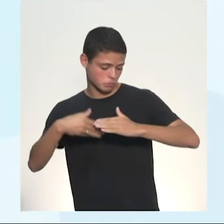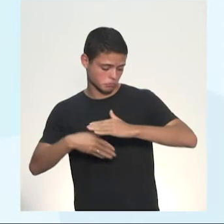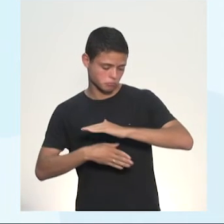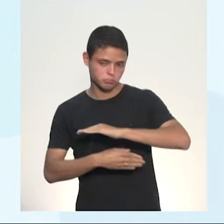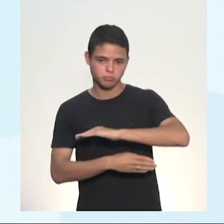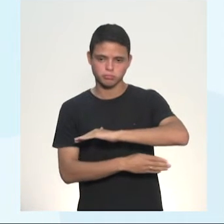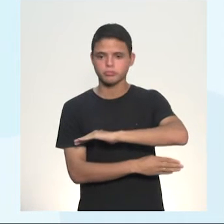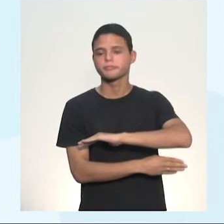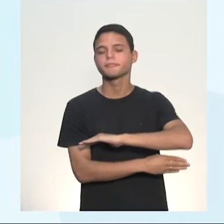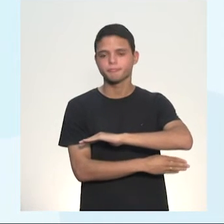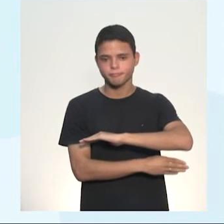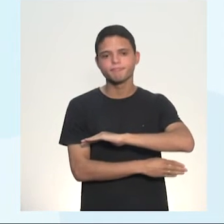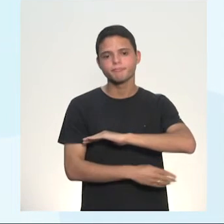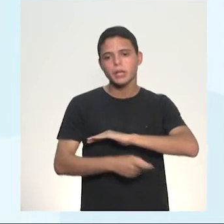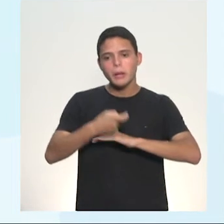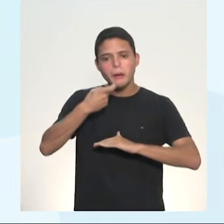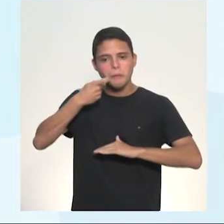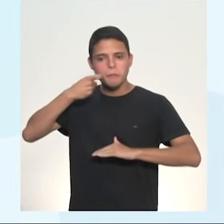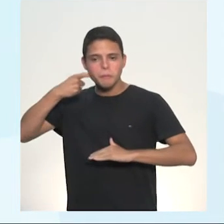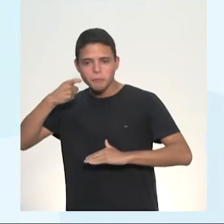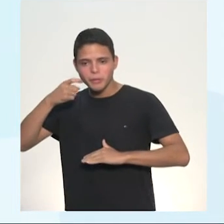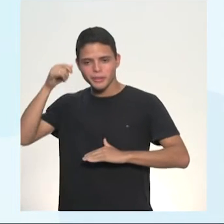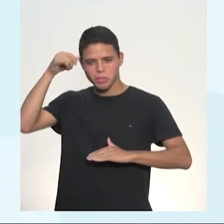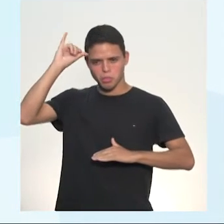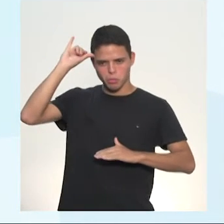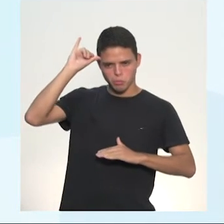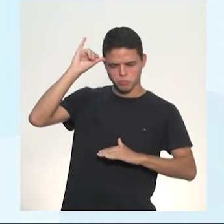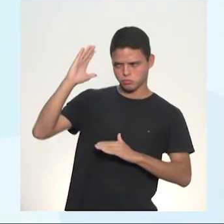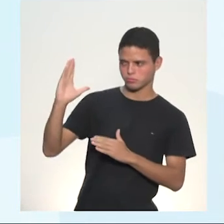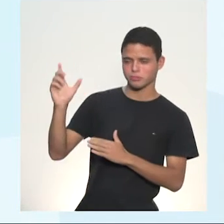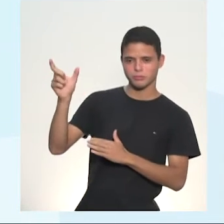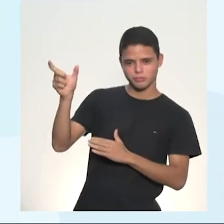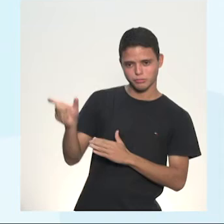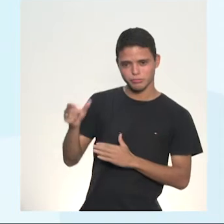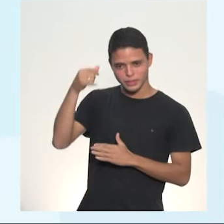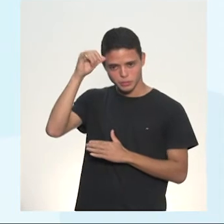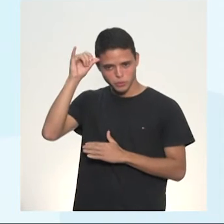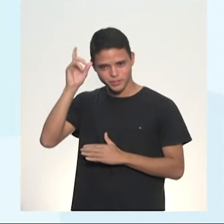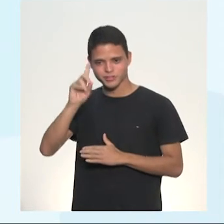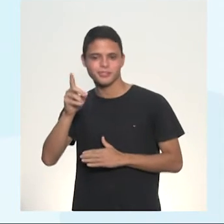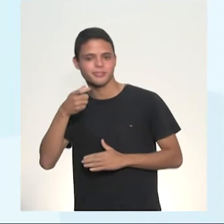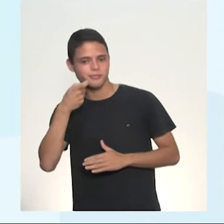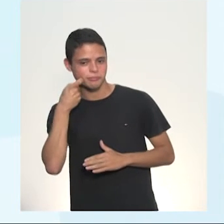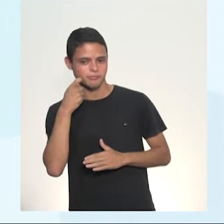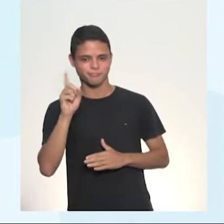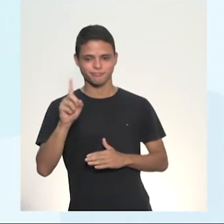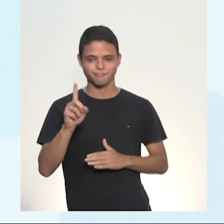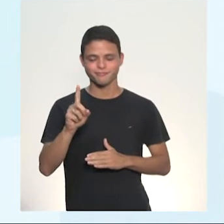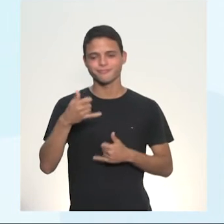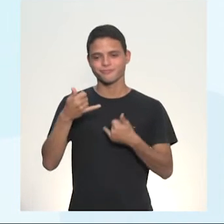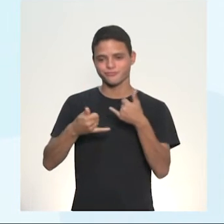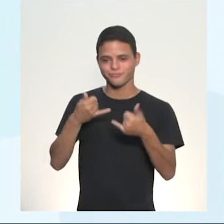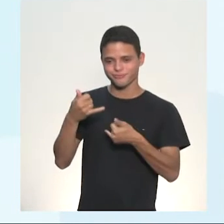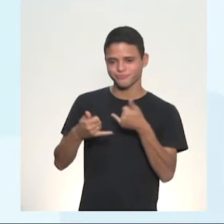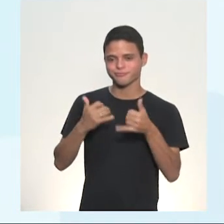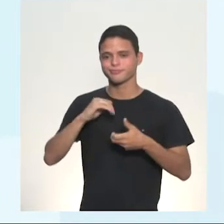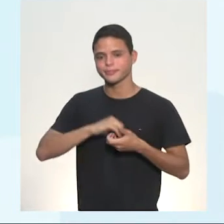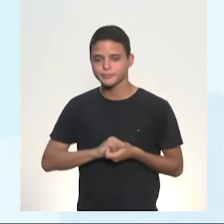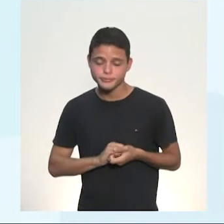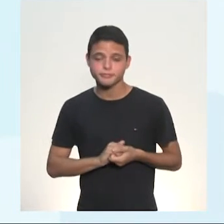Lembrando que o peixe-boi não é peixe nem é boi, né? Nem é peixe, nem é boi. Aí eu quero que você fale sobre isso, se você quiser, tá? Mas a gente tá com pouco tempo aqui, que o negócio vai muito